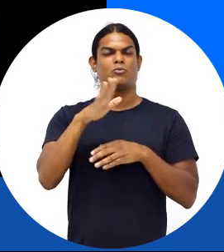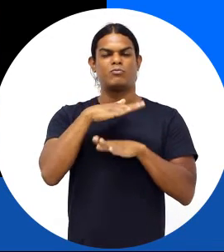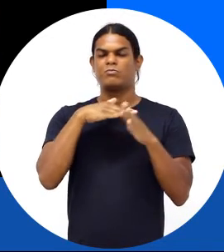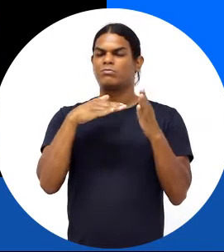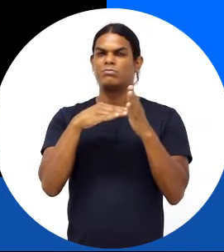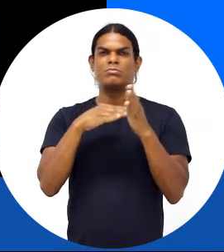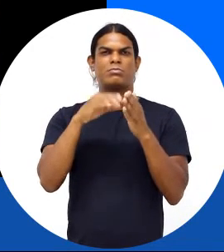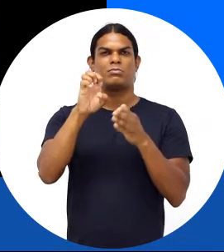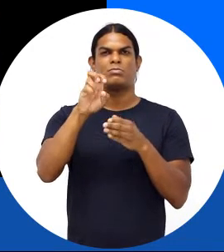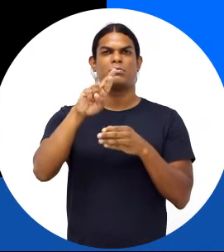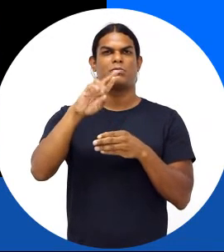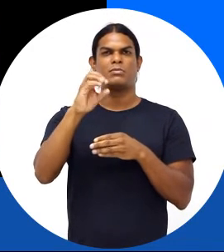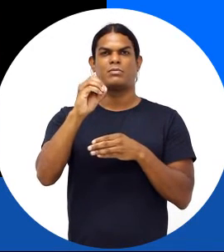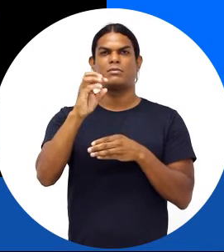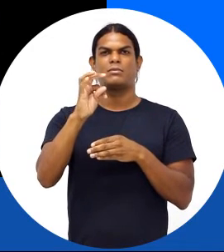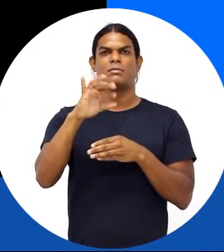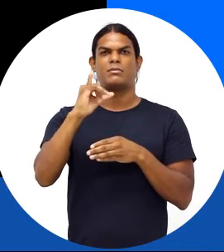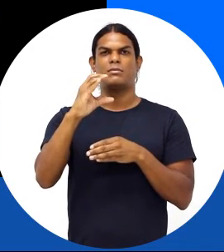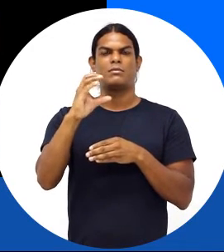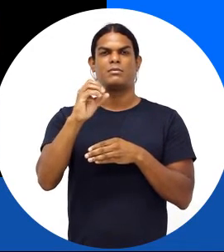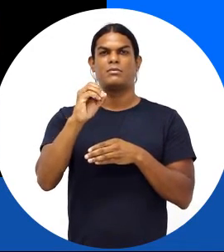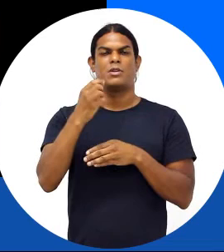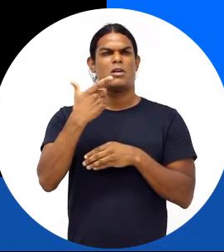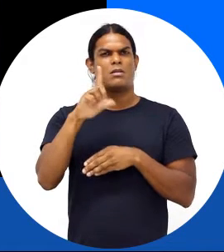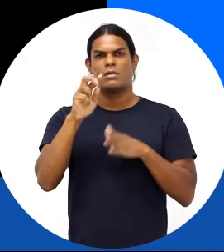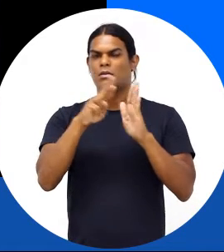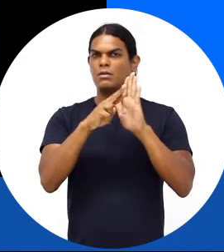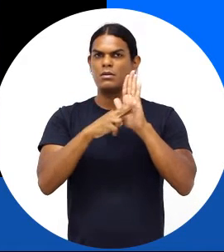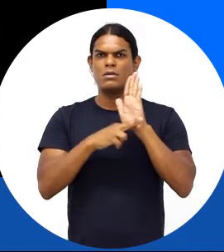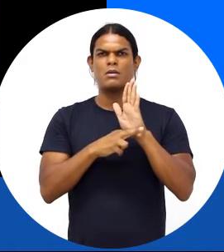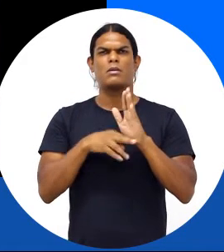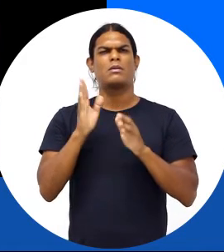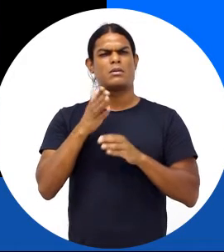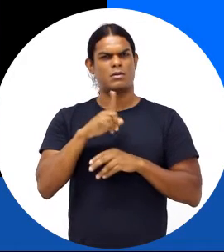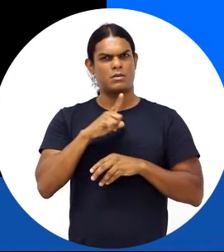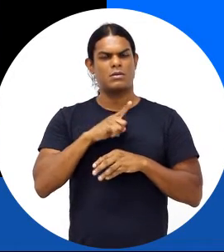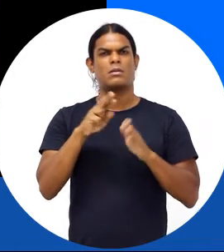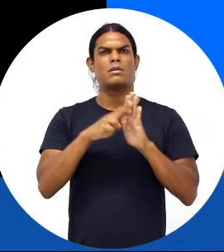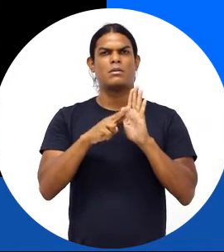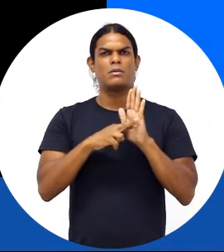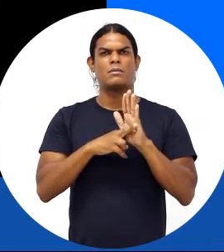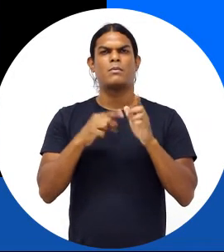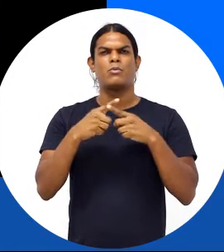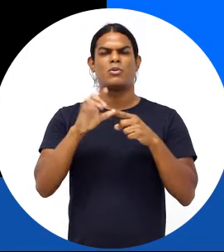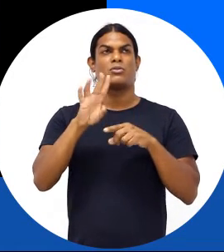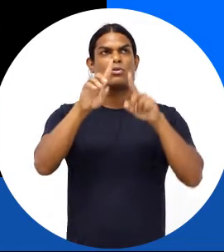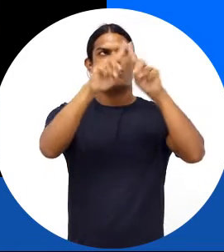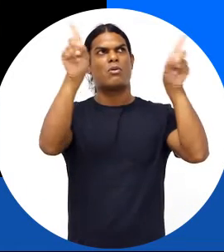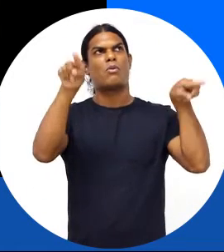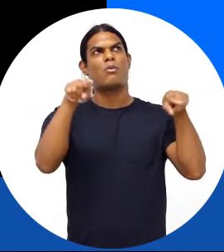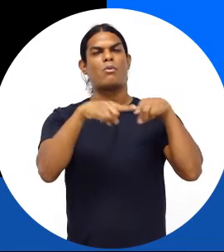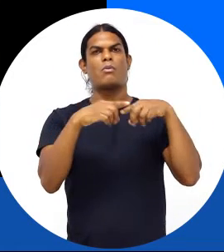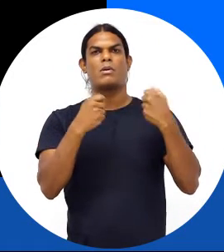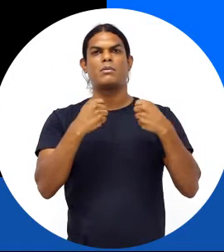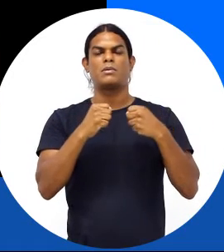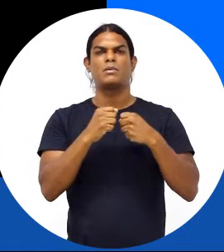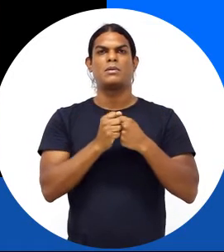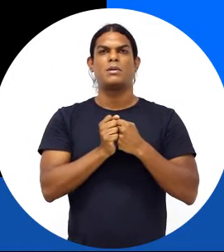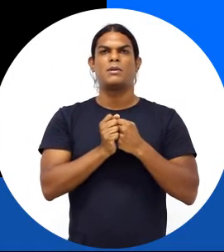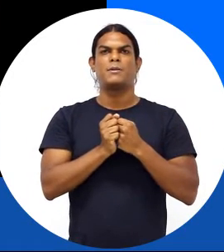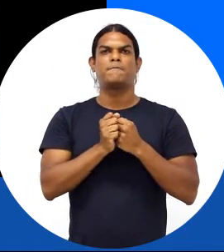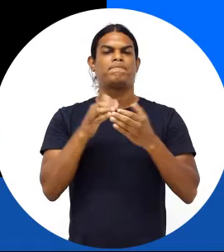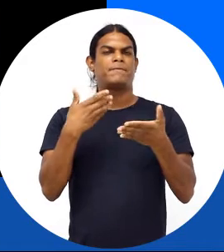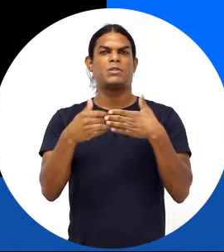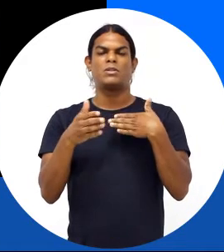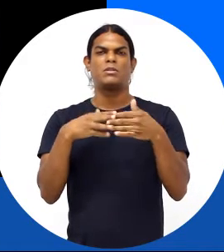erótico. Meninas. Não existem É padrões? claro que existem. Senão um simples quadro de parede poderia ser comparado a um Rembrandt. O meu tio Ferdi